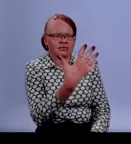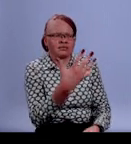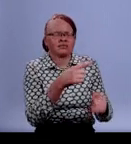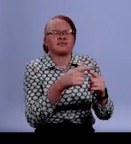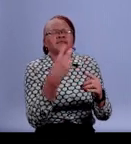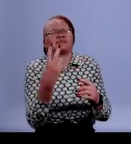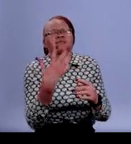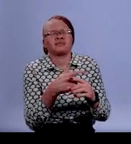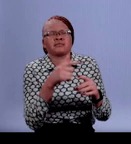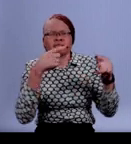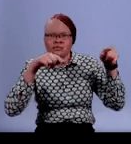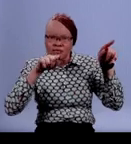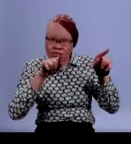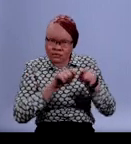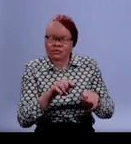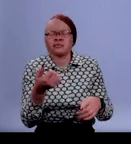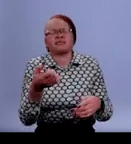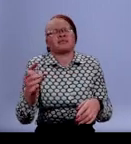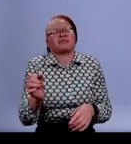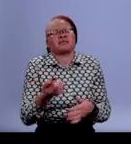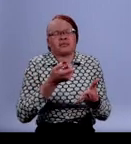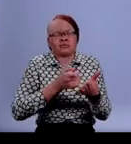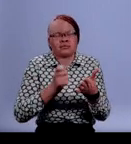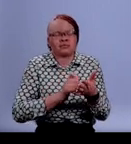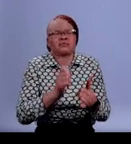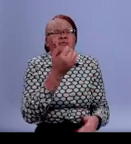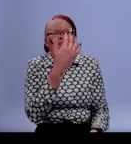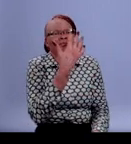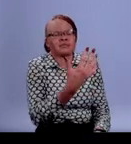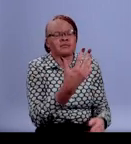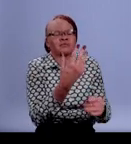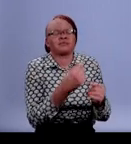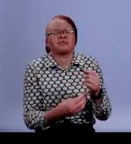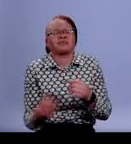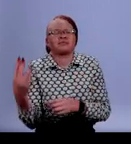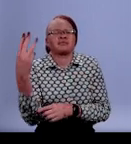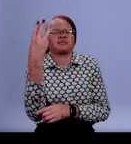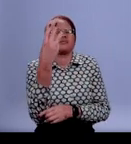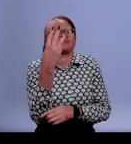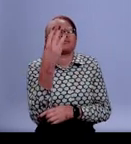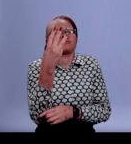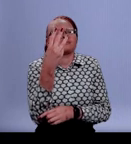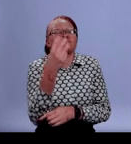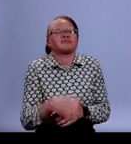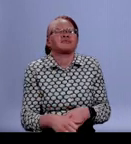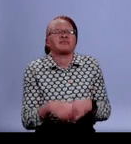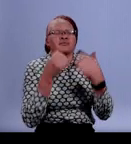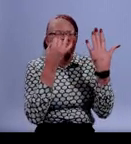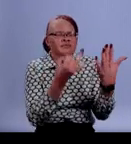5 x 5 x 5 também podemos escrever 5 elevado a 3